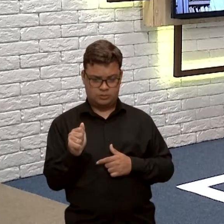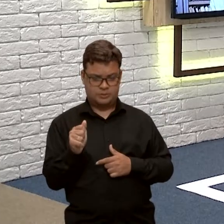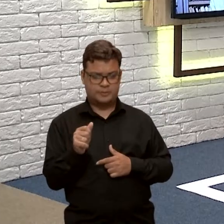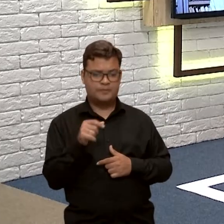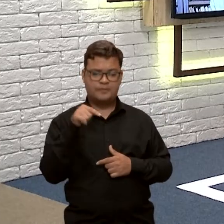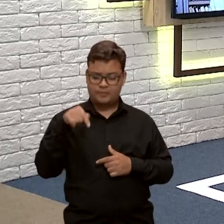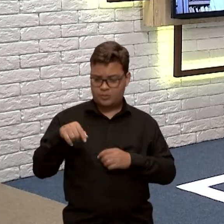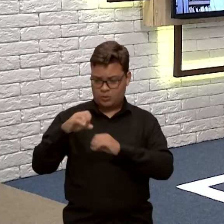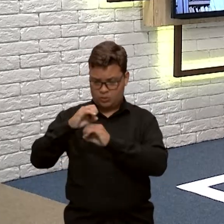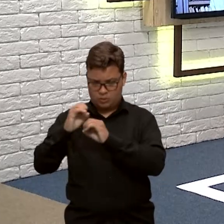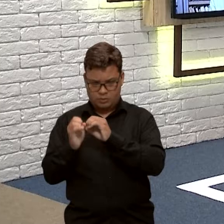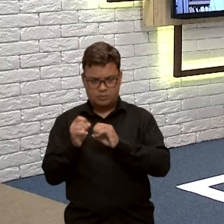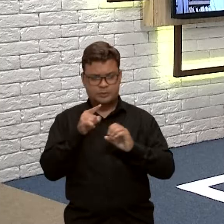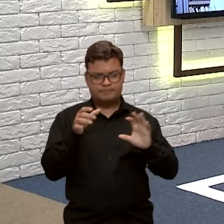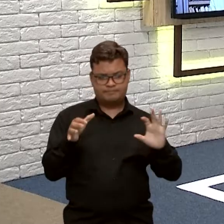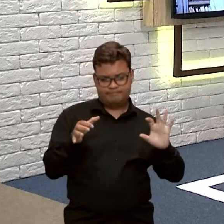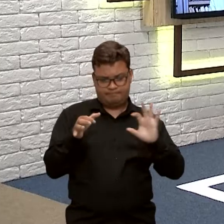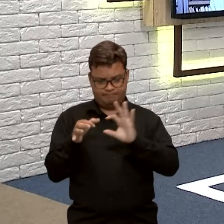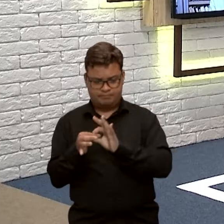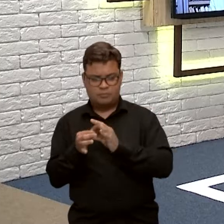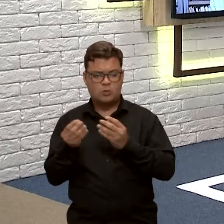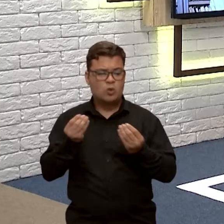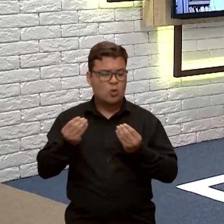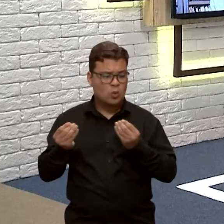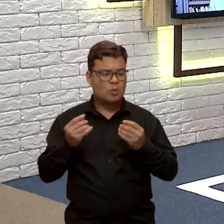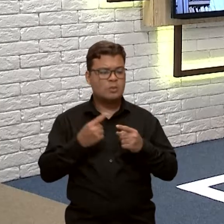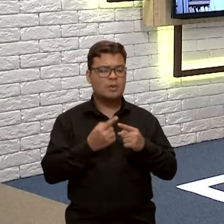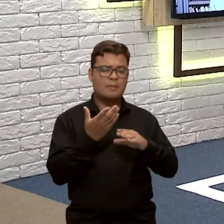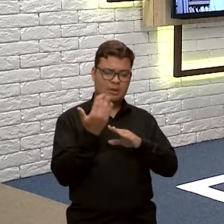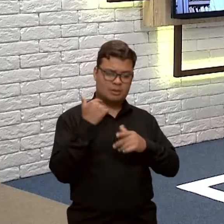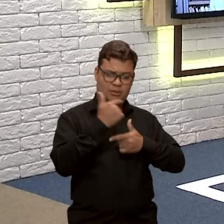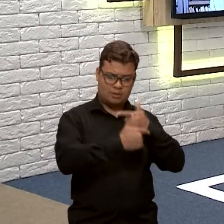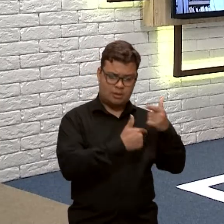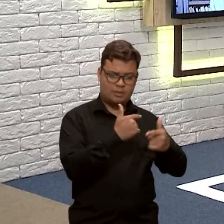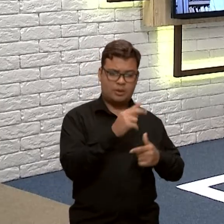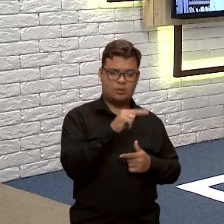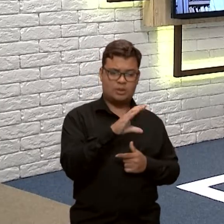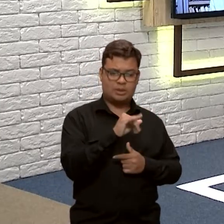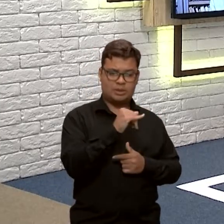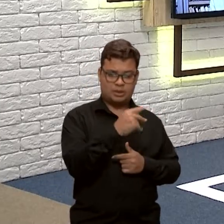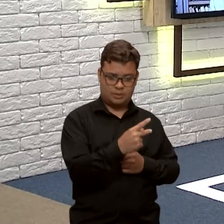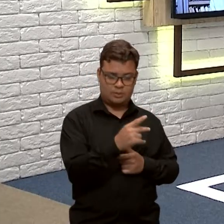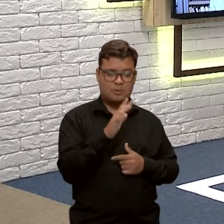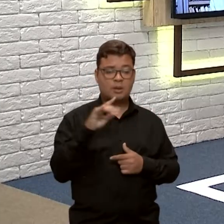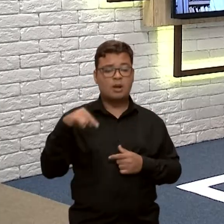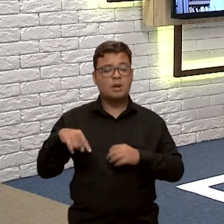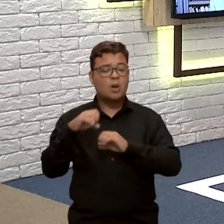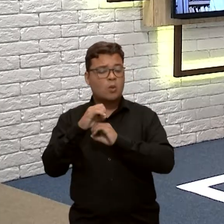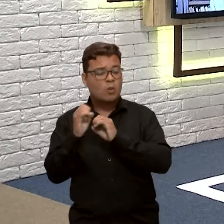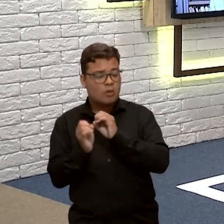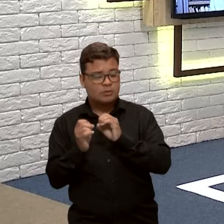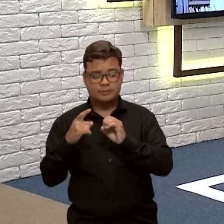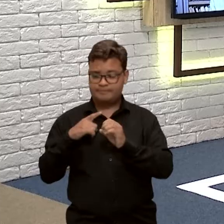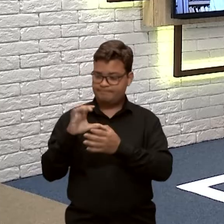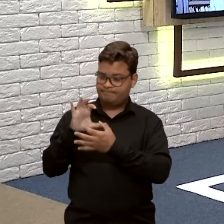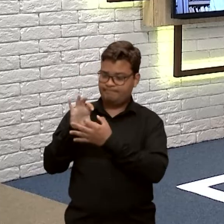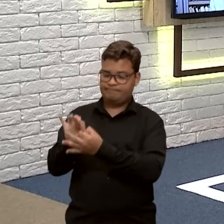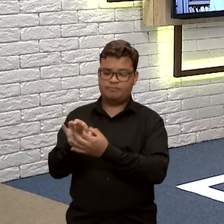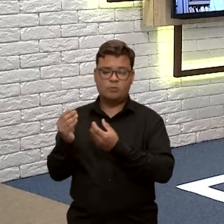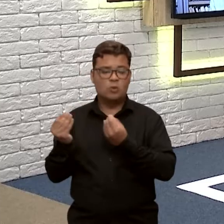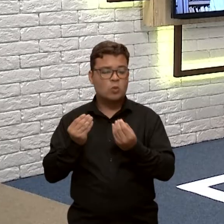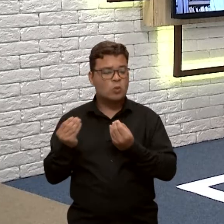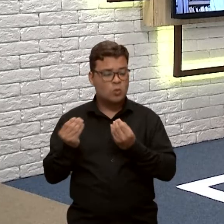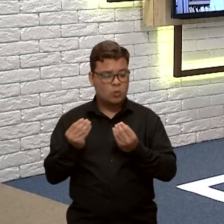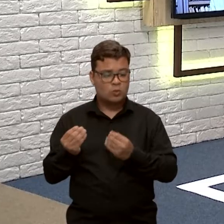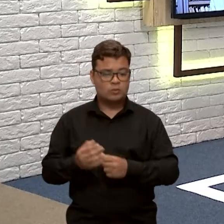a UFG? O senhor citou Campinas, né, o trabalho que o senhor fez na Unicamp, e aqui na UFG, qual que é a relação do senhor com o estado de Goiás, com a